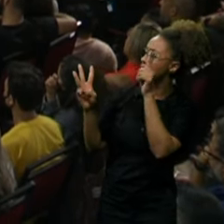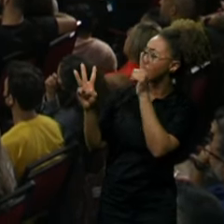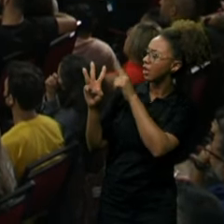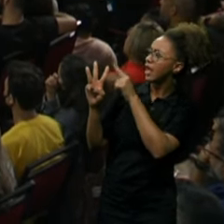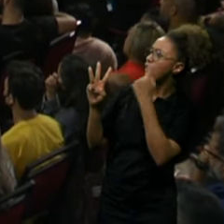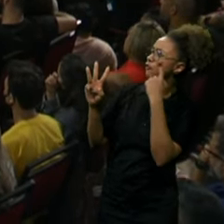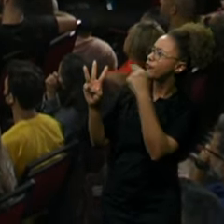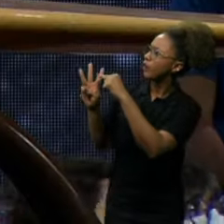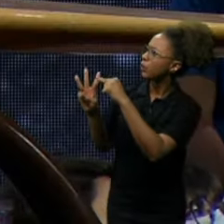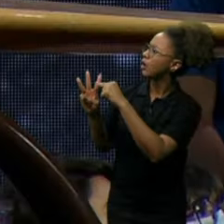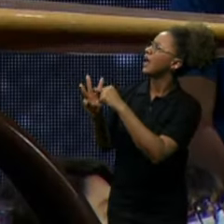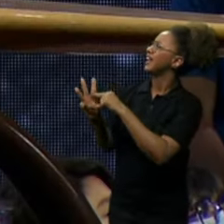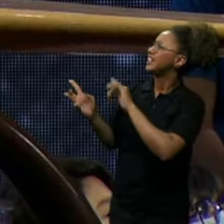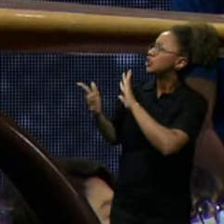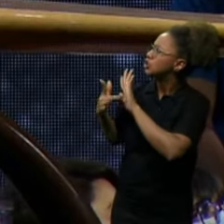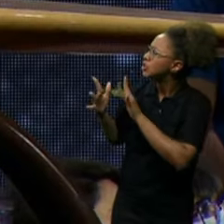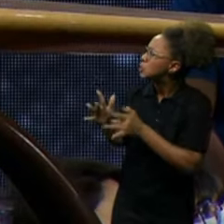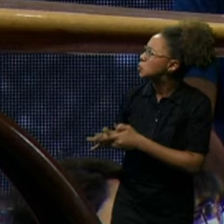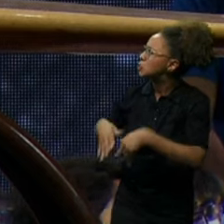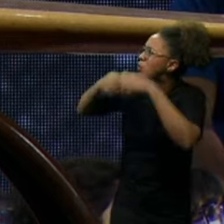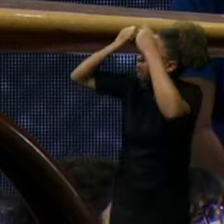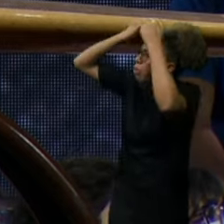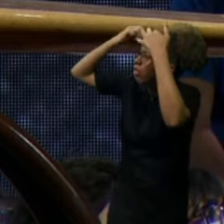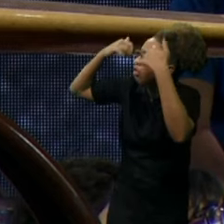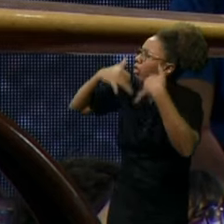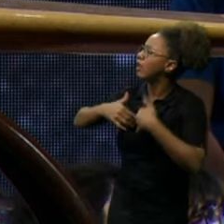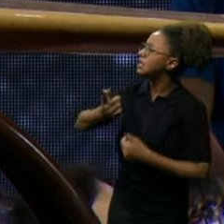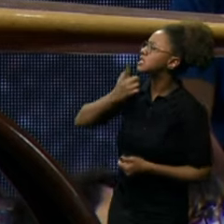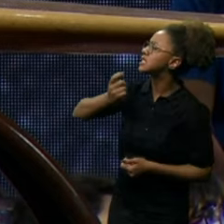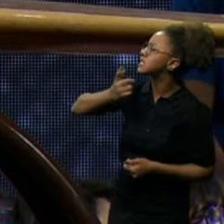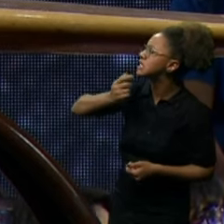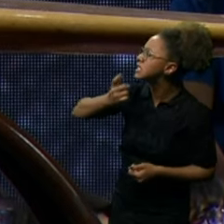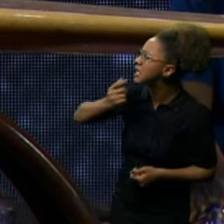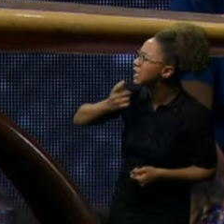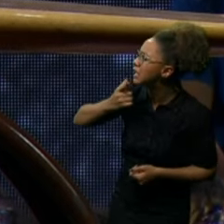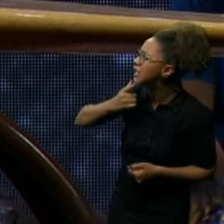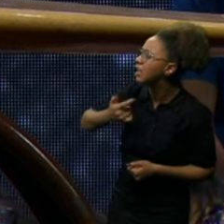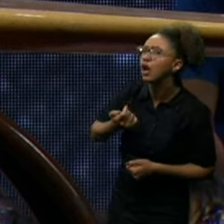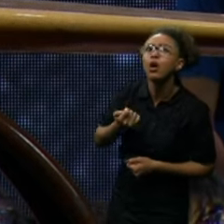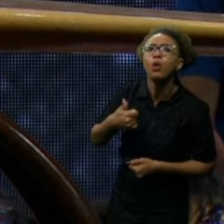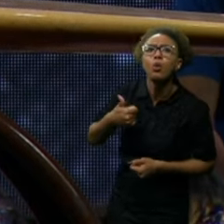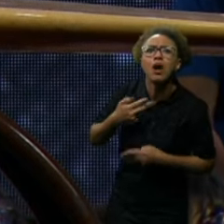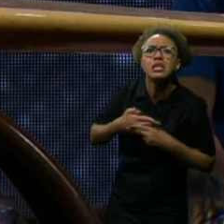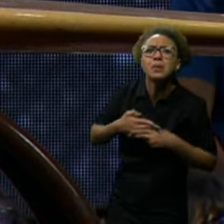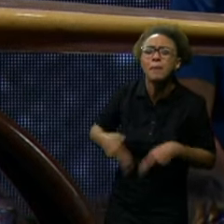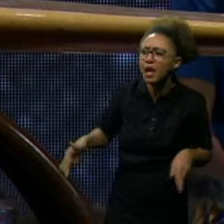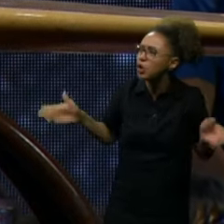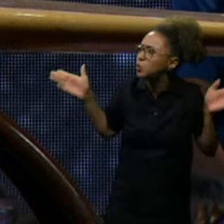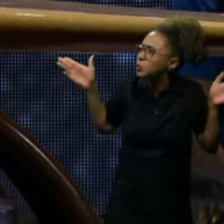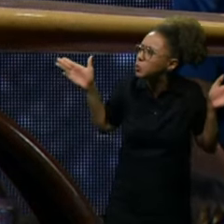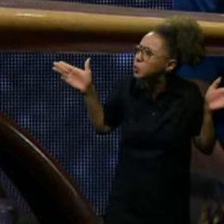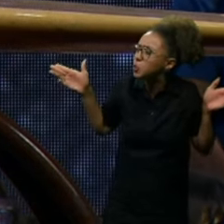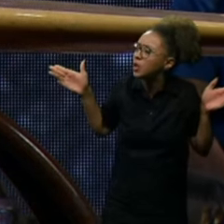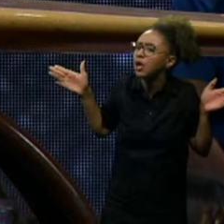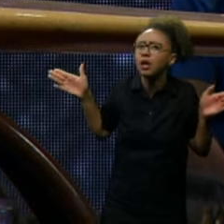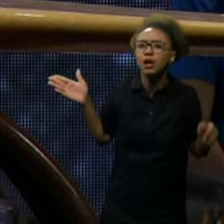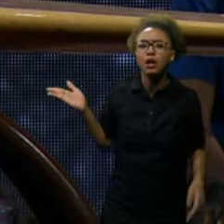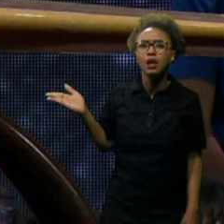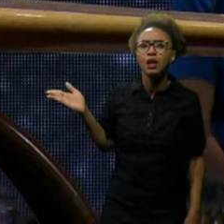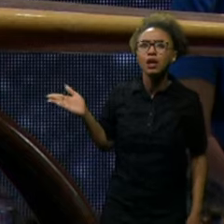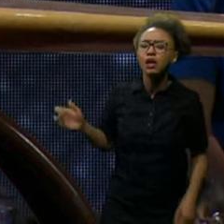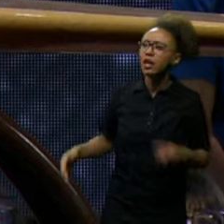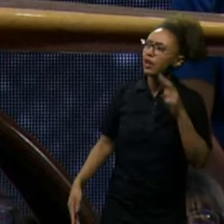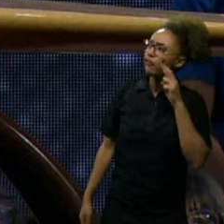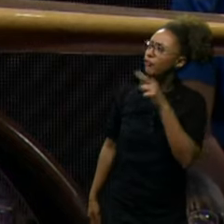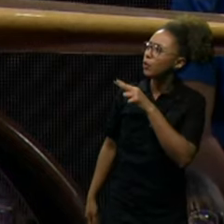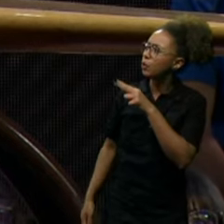hematoma o rosto lavado de sangue seminu envergonhado no Madeiro